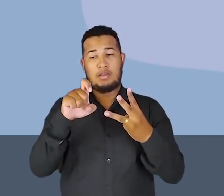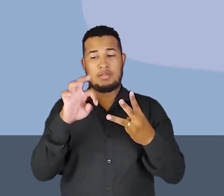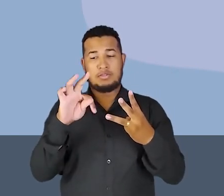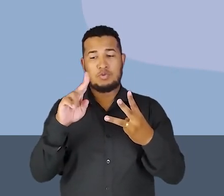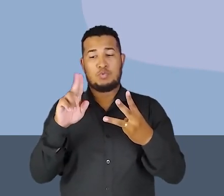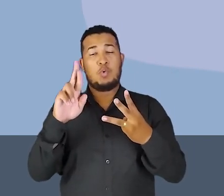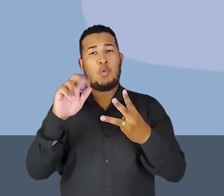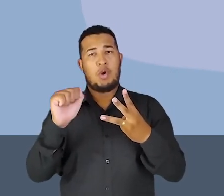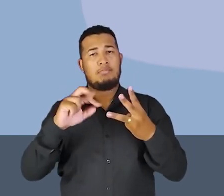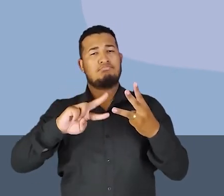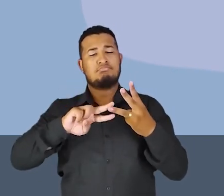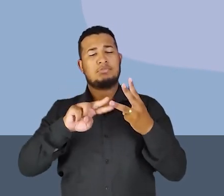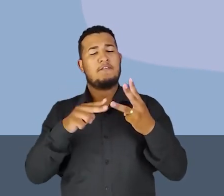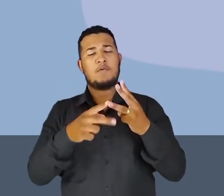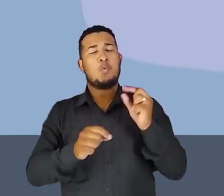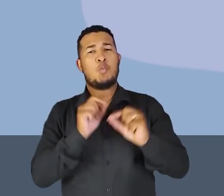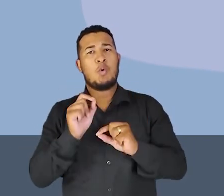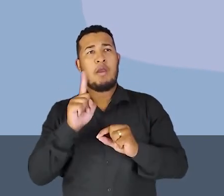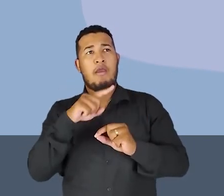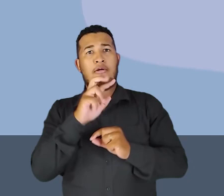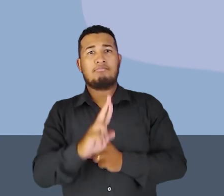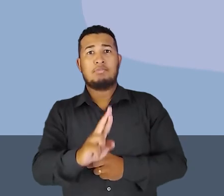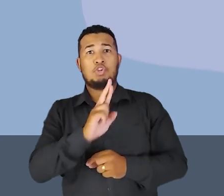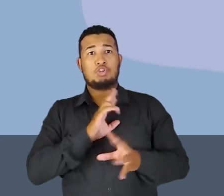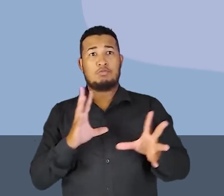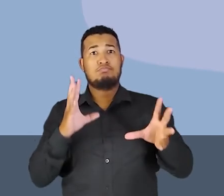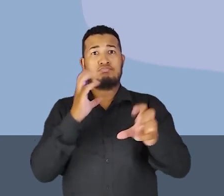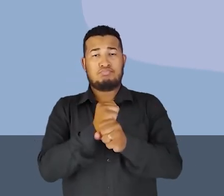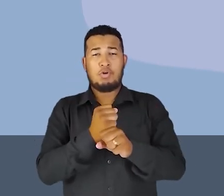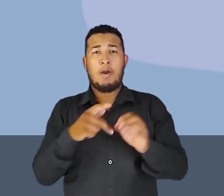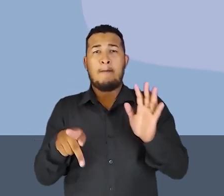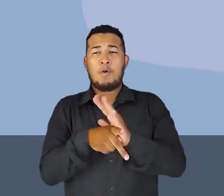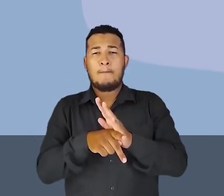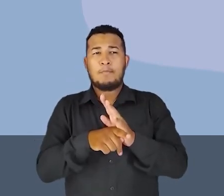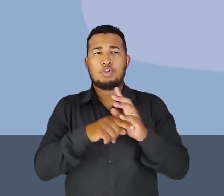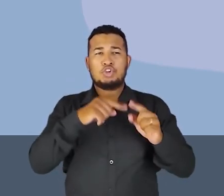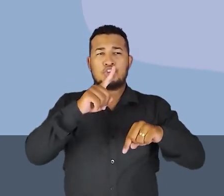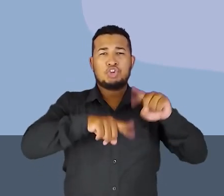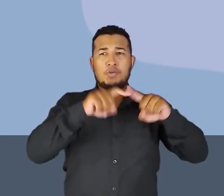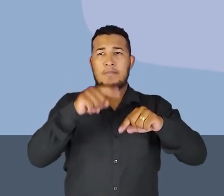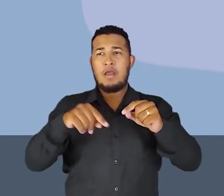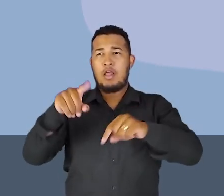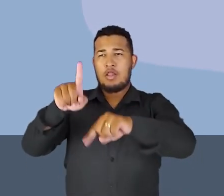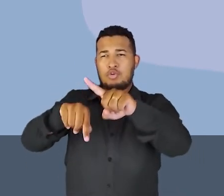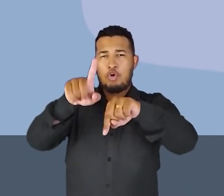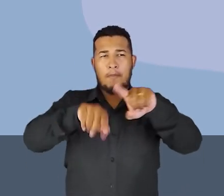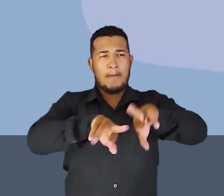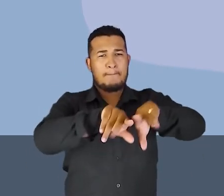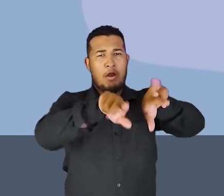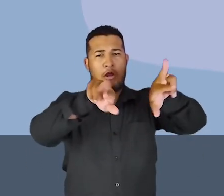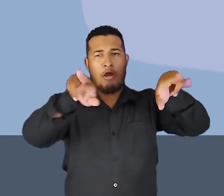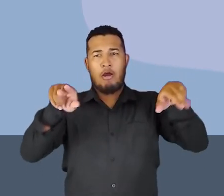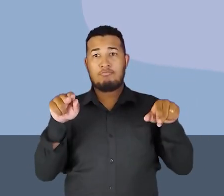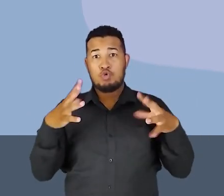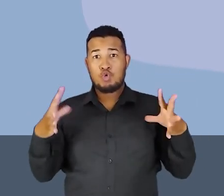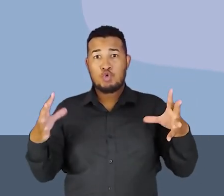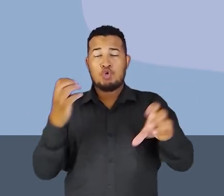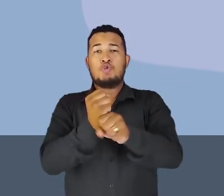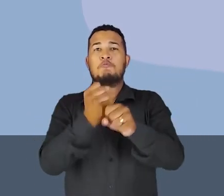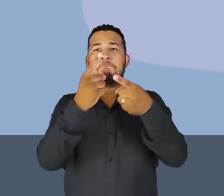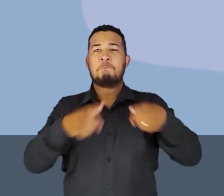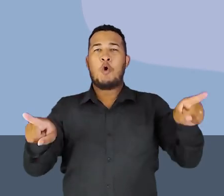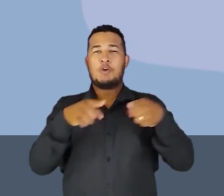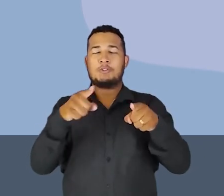textura é o resultado do agrupamento de diferentes instrumentos. É o resultado final, é o que nós ouvimos numa